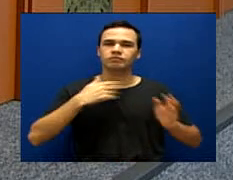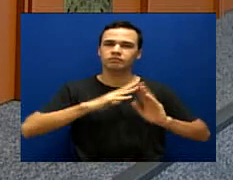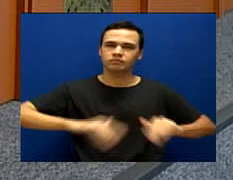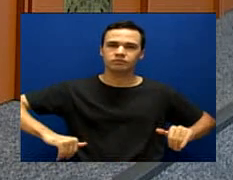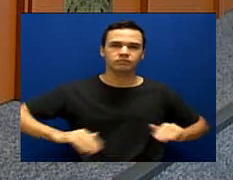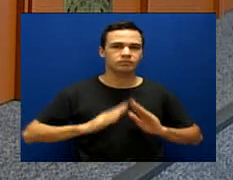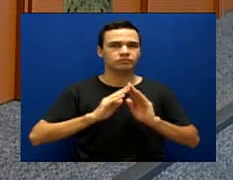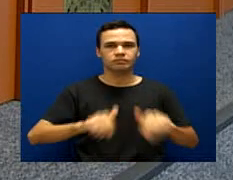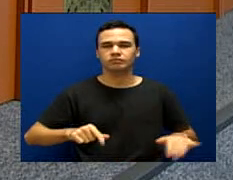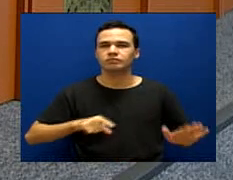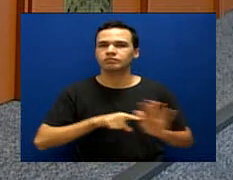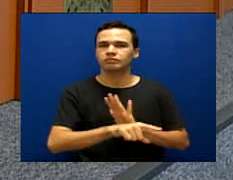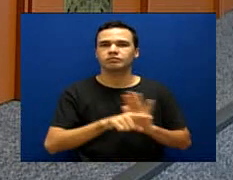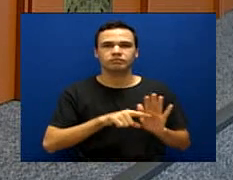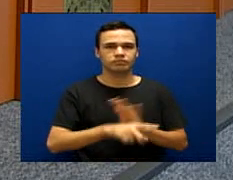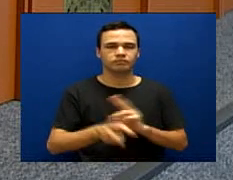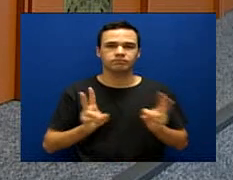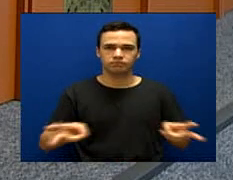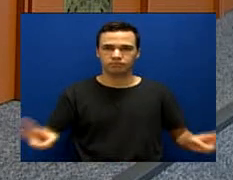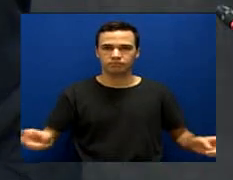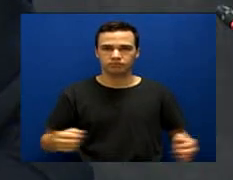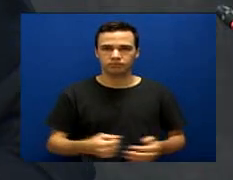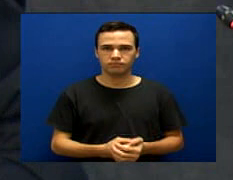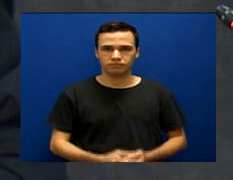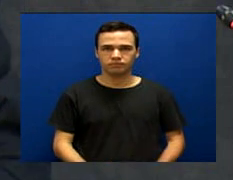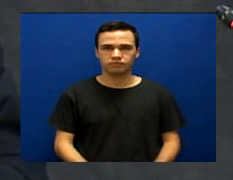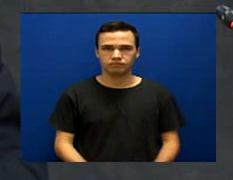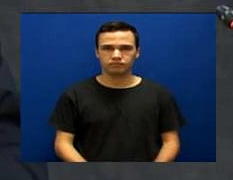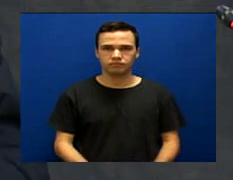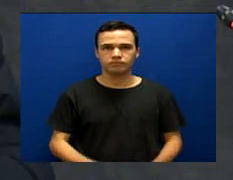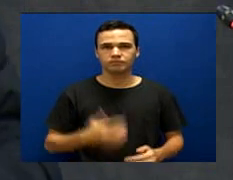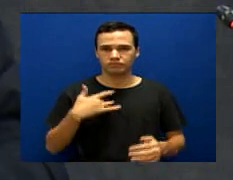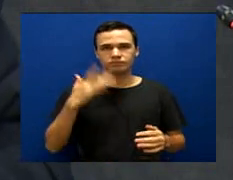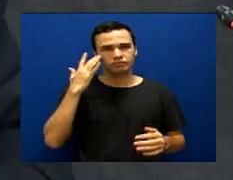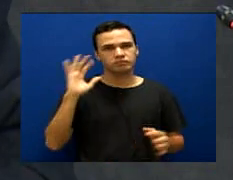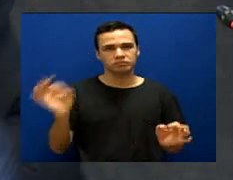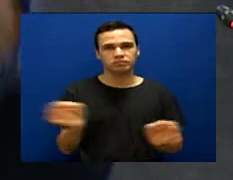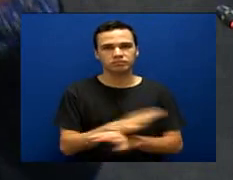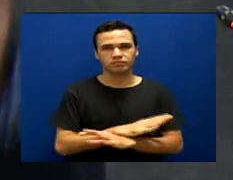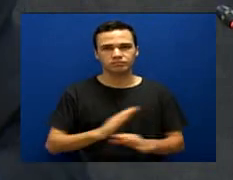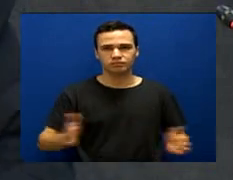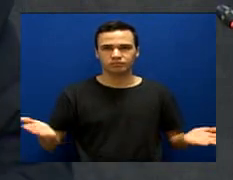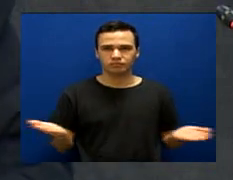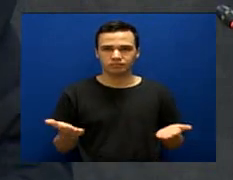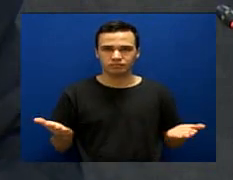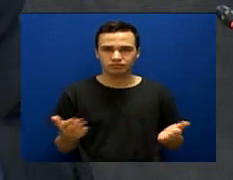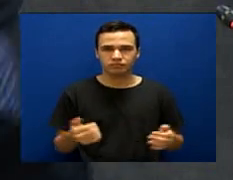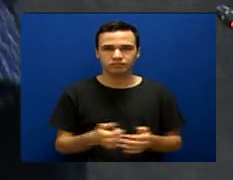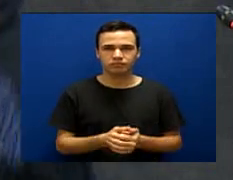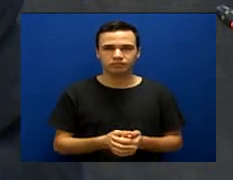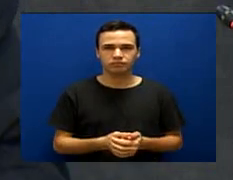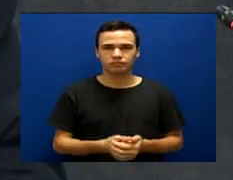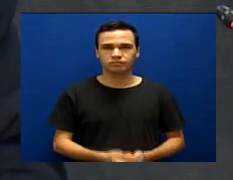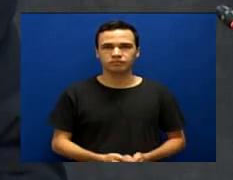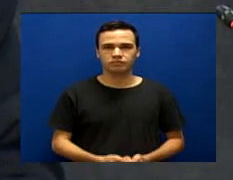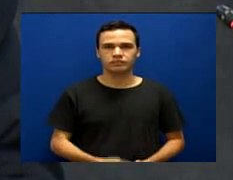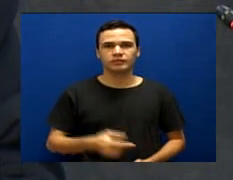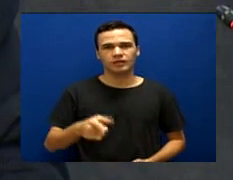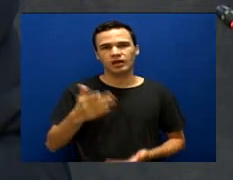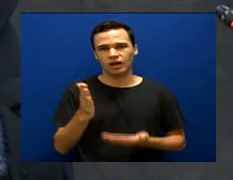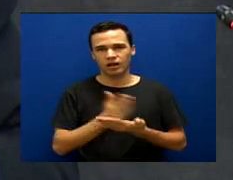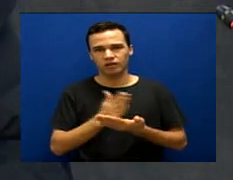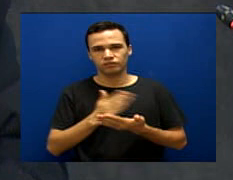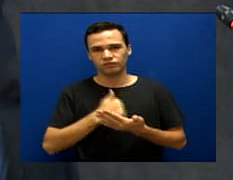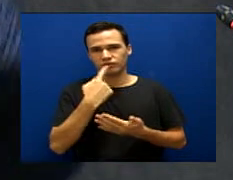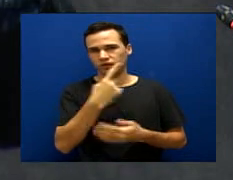sempre participando, isso é muito importante, né? E eu acho que estão todos aqui já, né? O que não nominei,